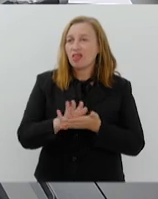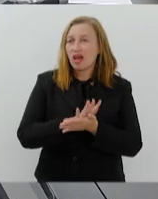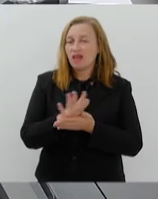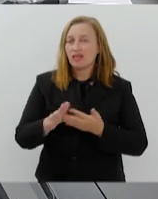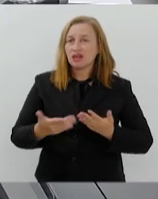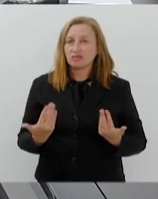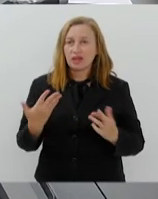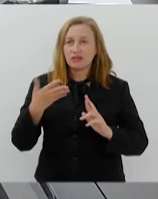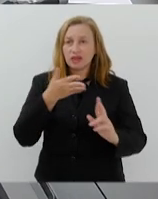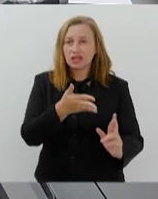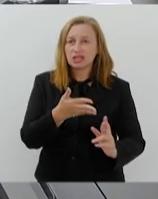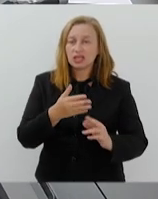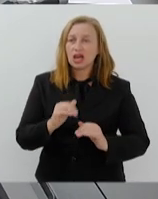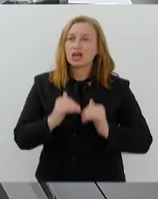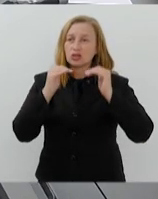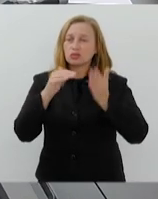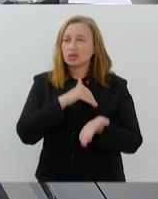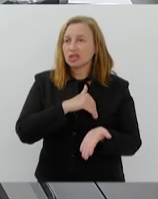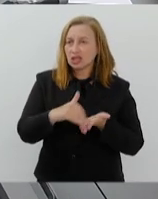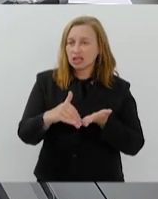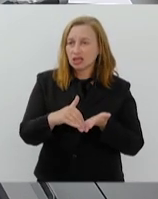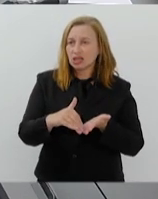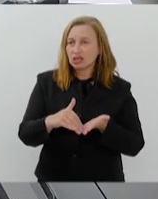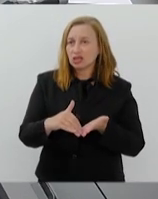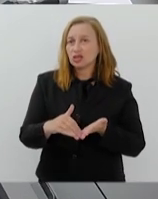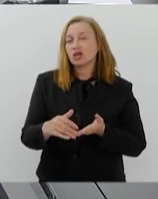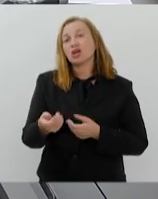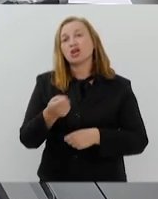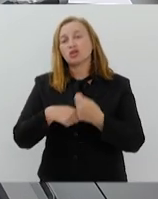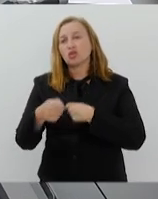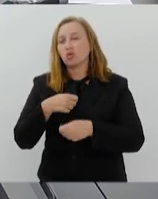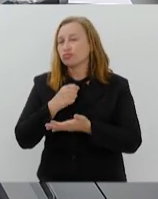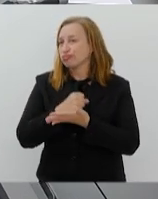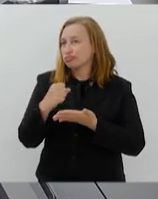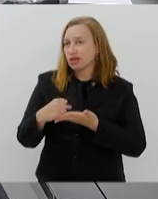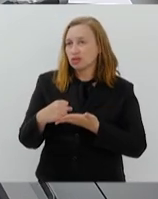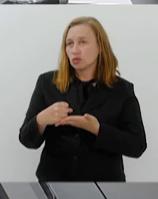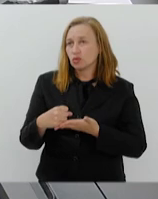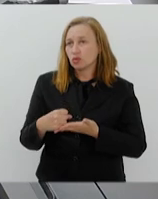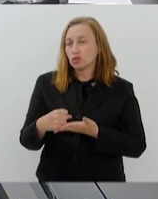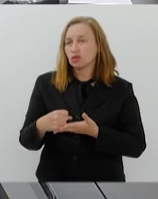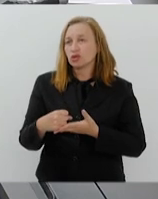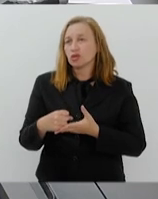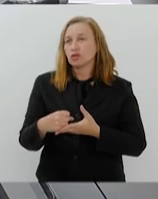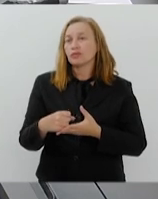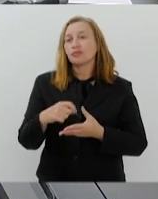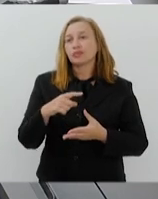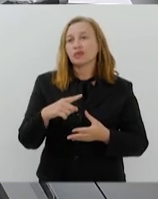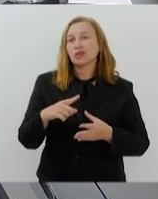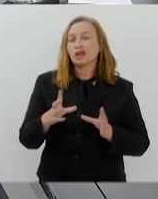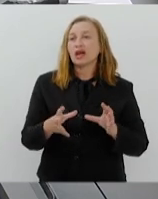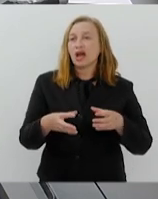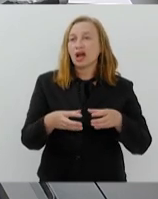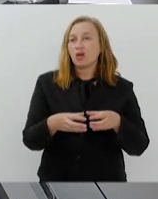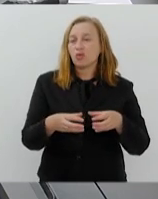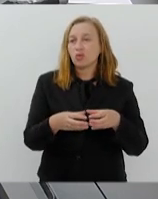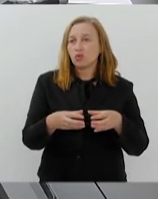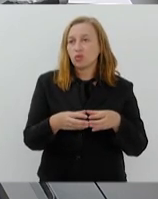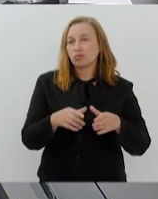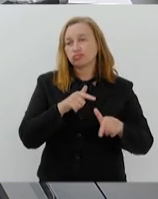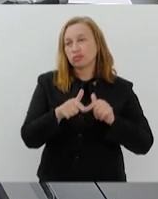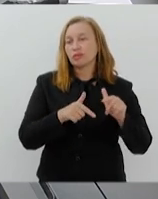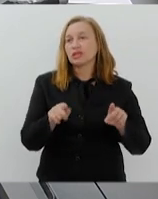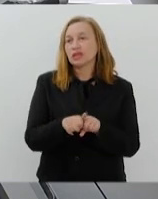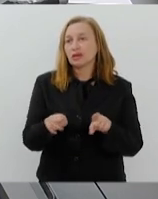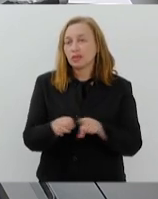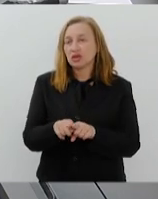à subsecretaria e aos aos negócios e contratações que envolvem o setor Além disso